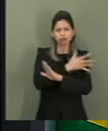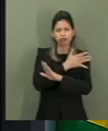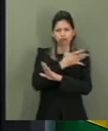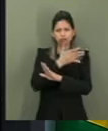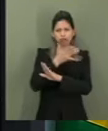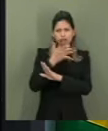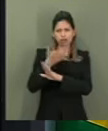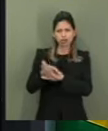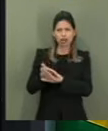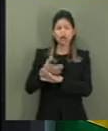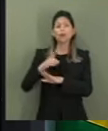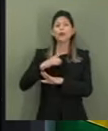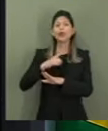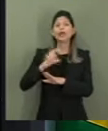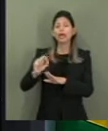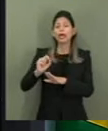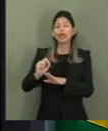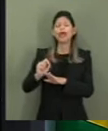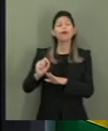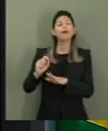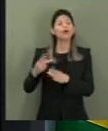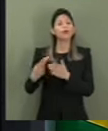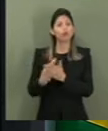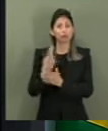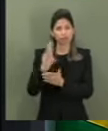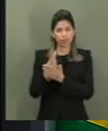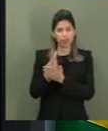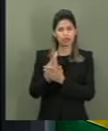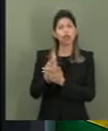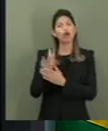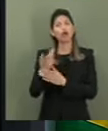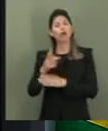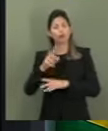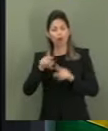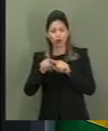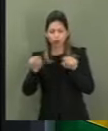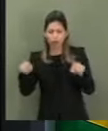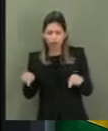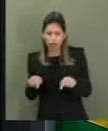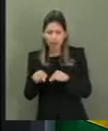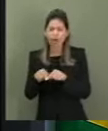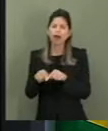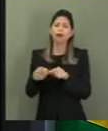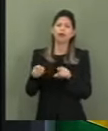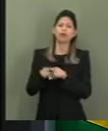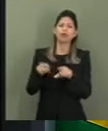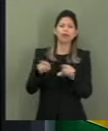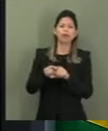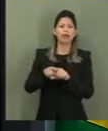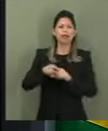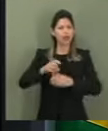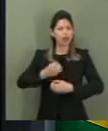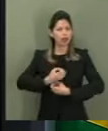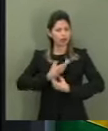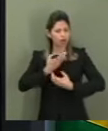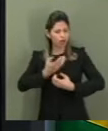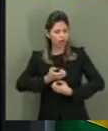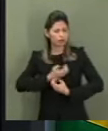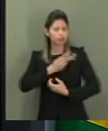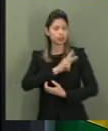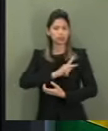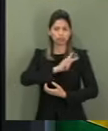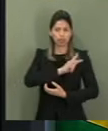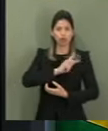século, pelos campos sulinos, pelas canções populares, aconteceu o massacre